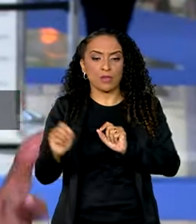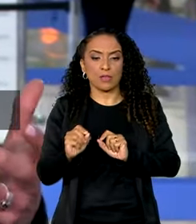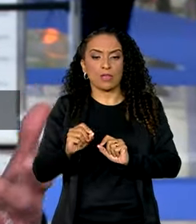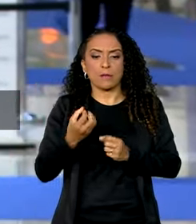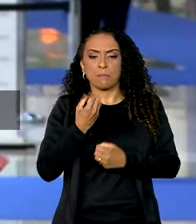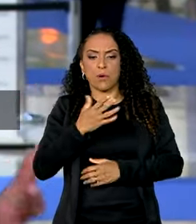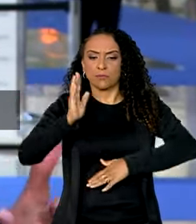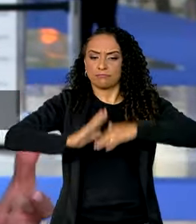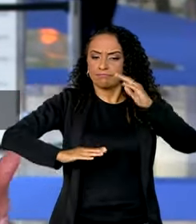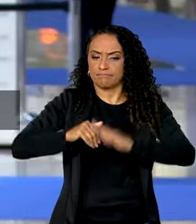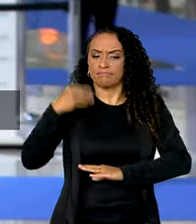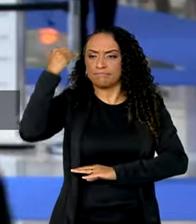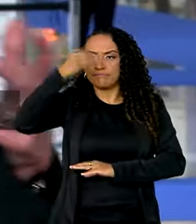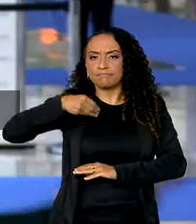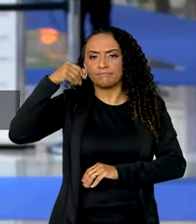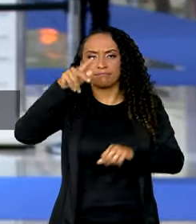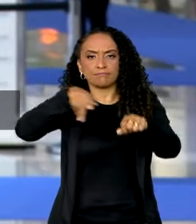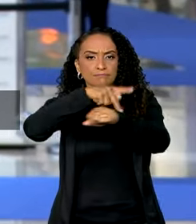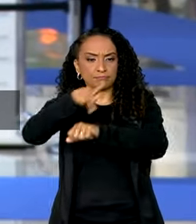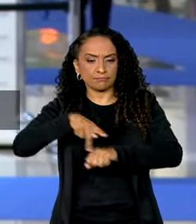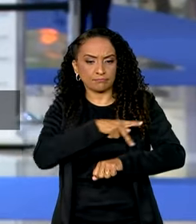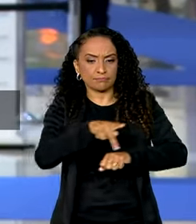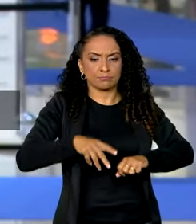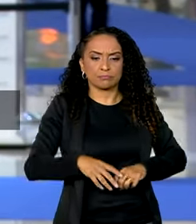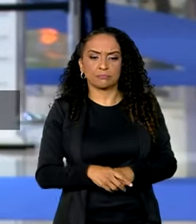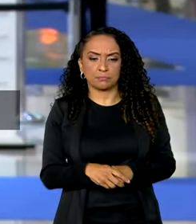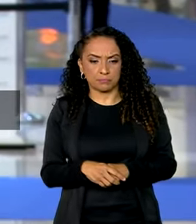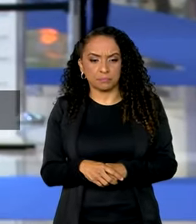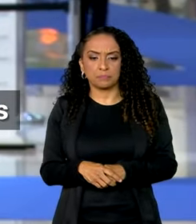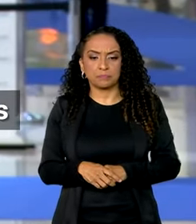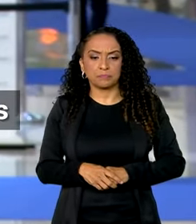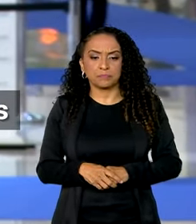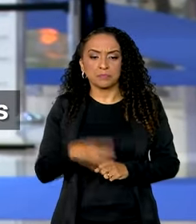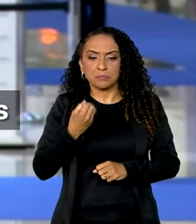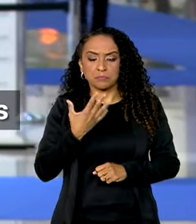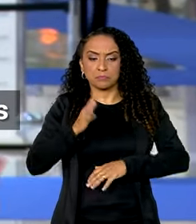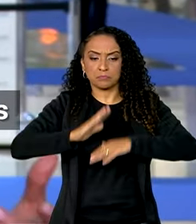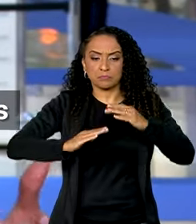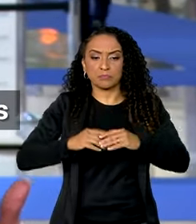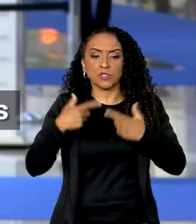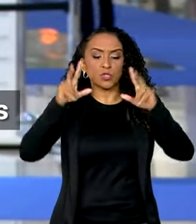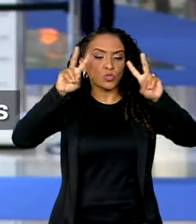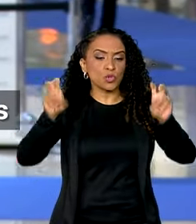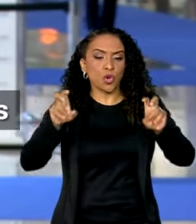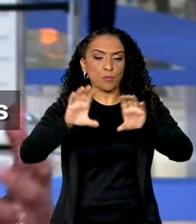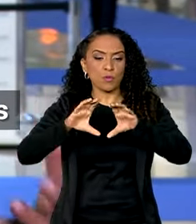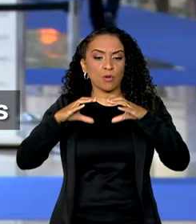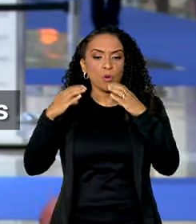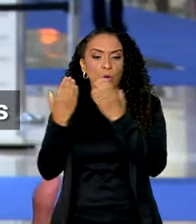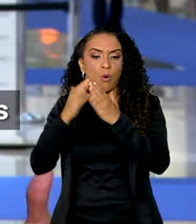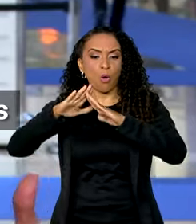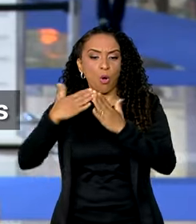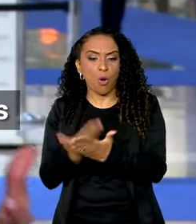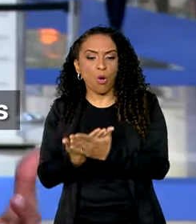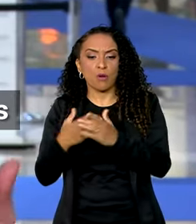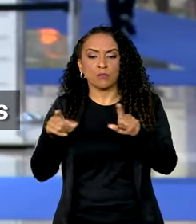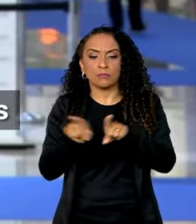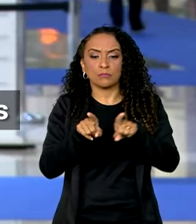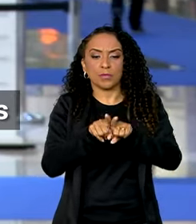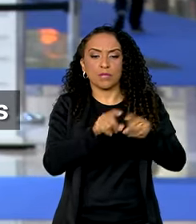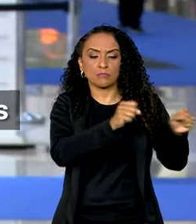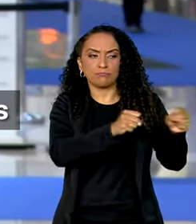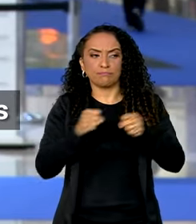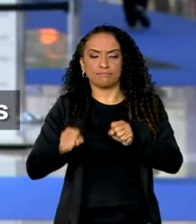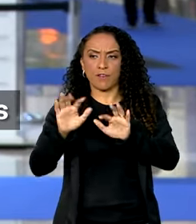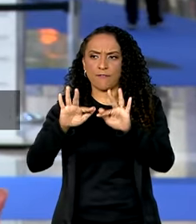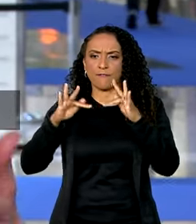muito basada em torno a boas práticas, experiências que os próprios países han gravado sobre escolas comunitárias, como